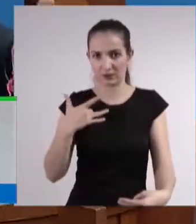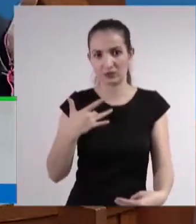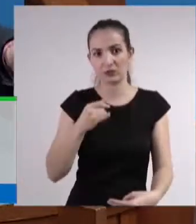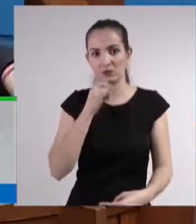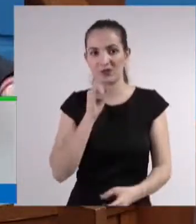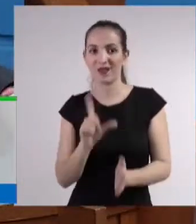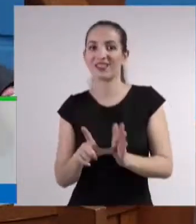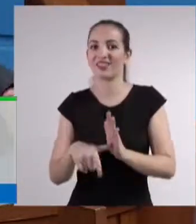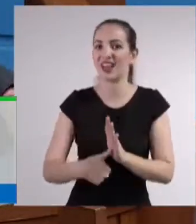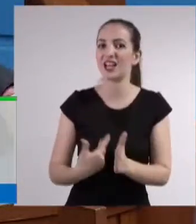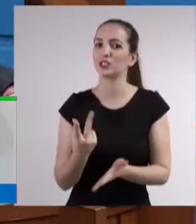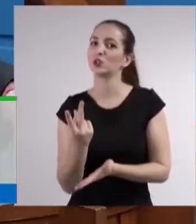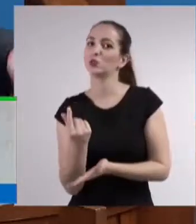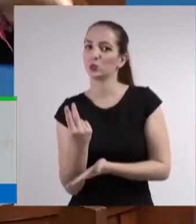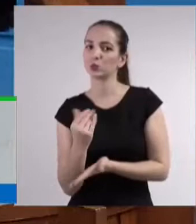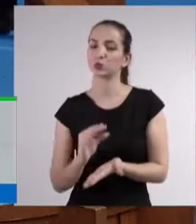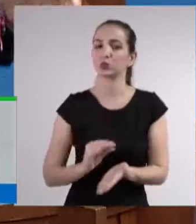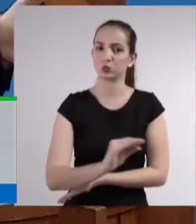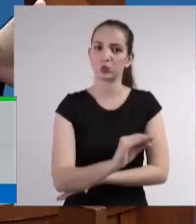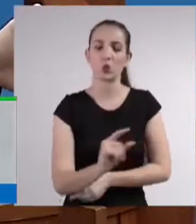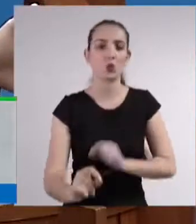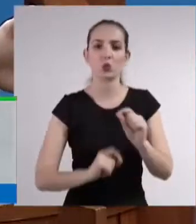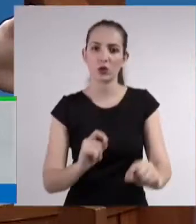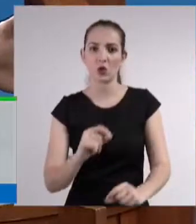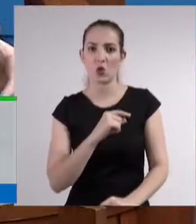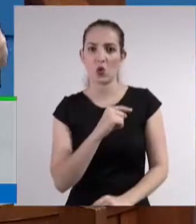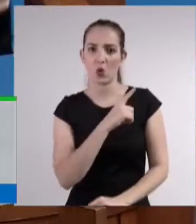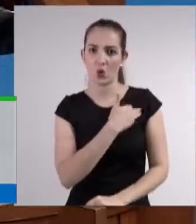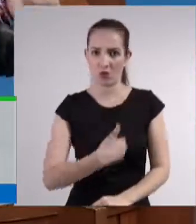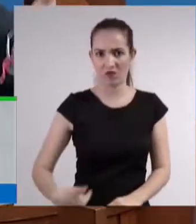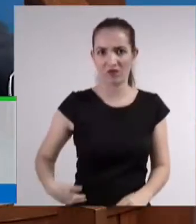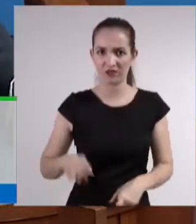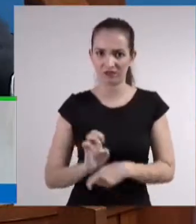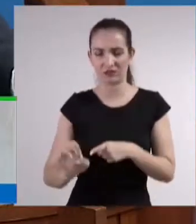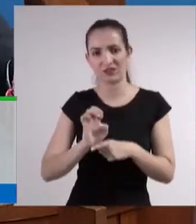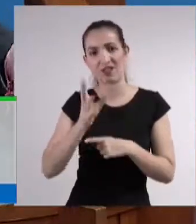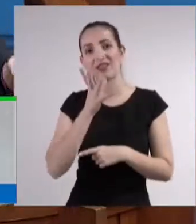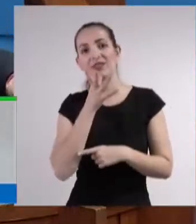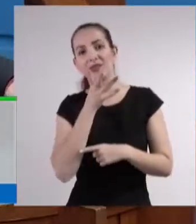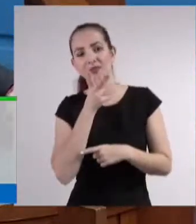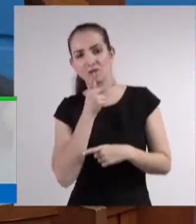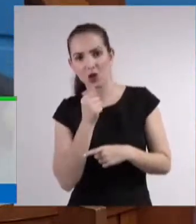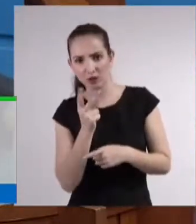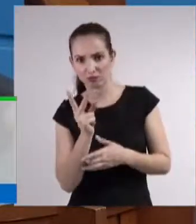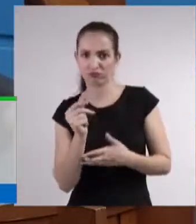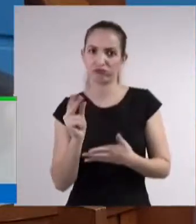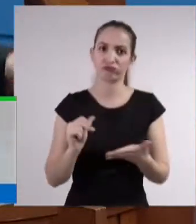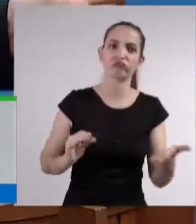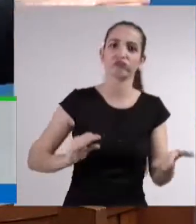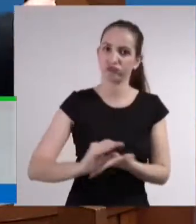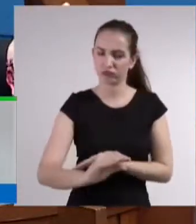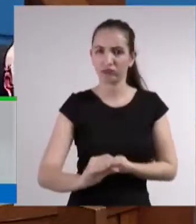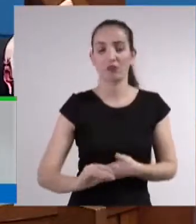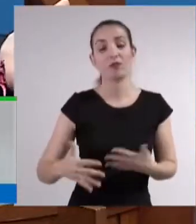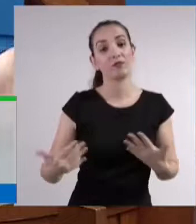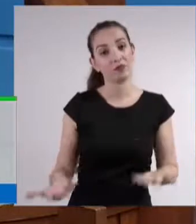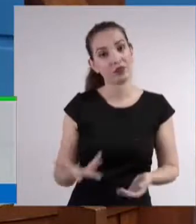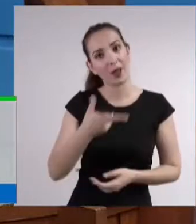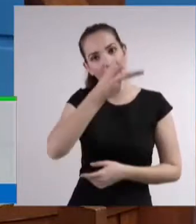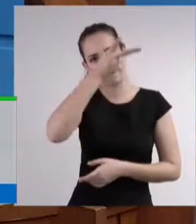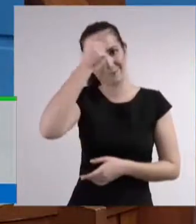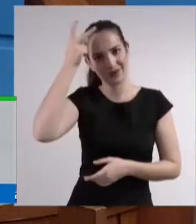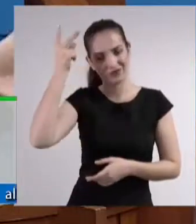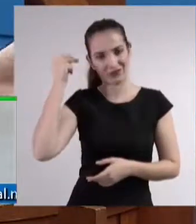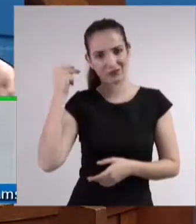de repassar um recurso, o governo do estado demora para fazer esse repasse, a prefeitura